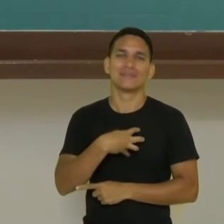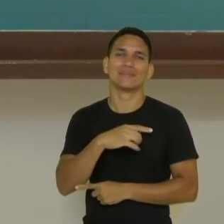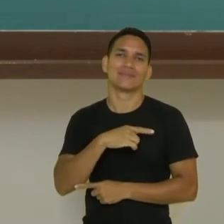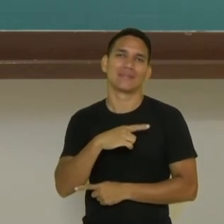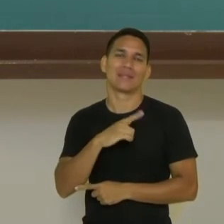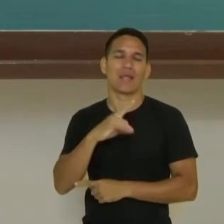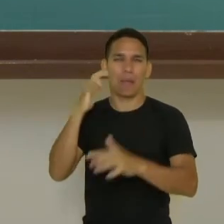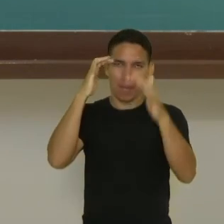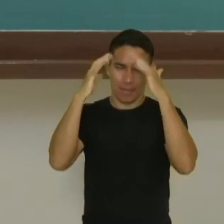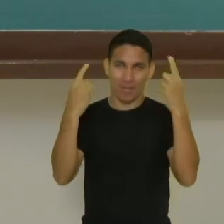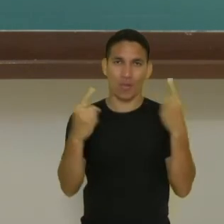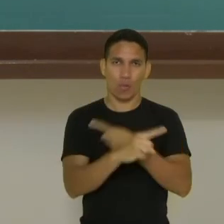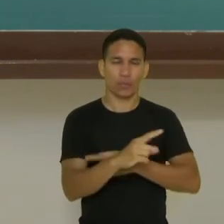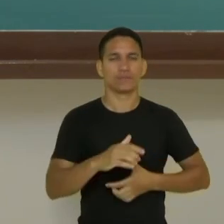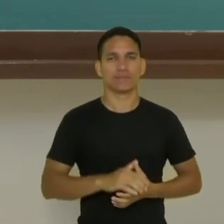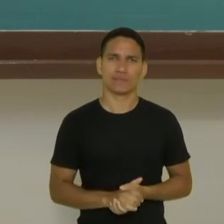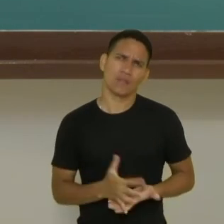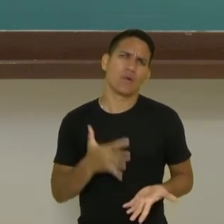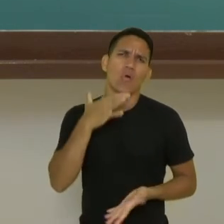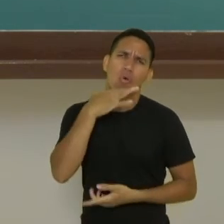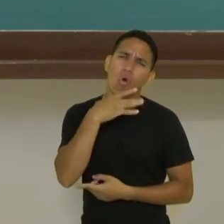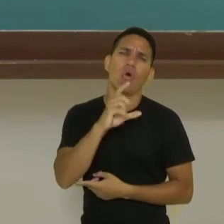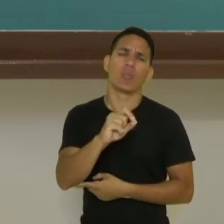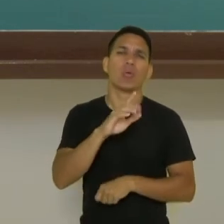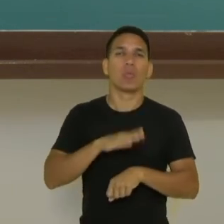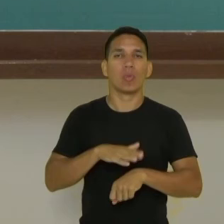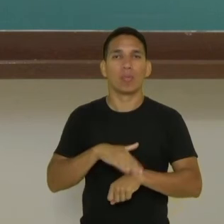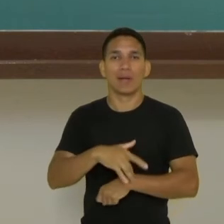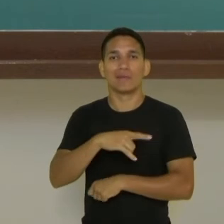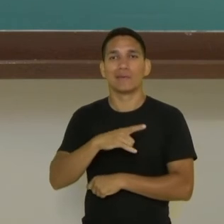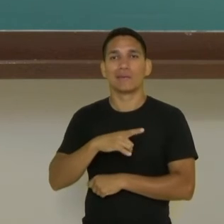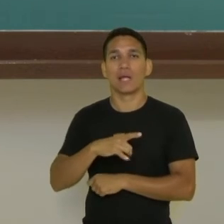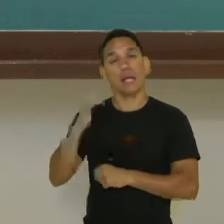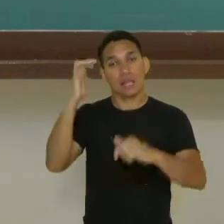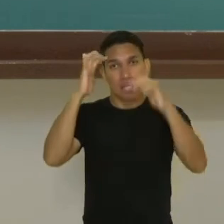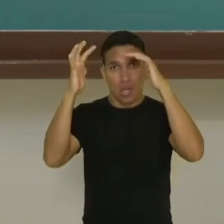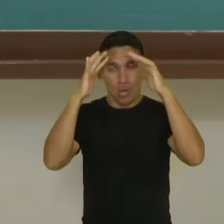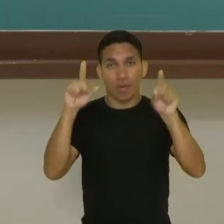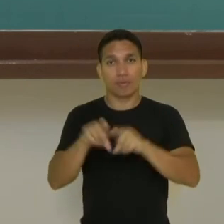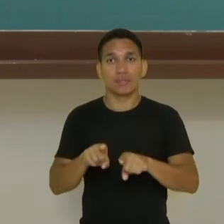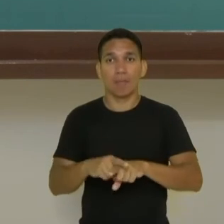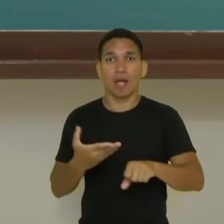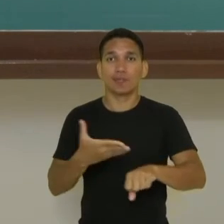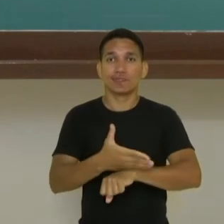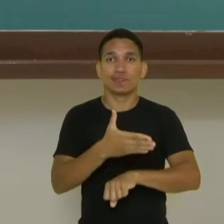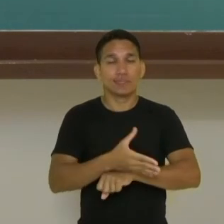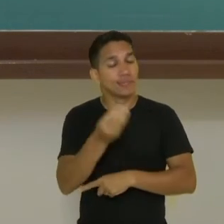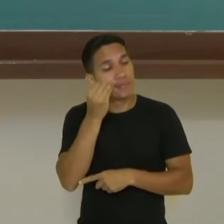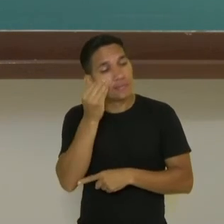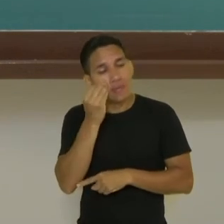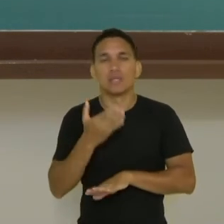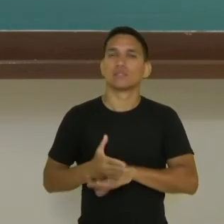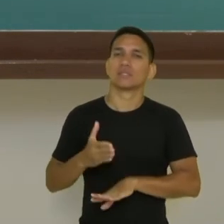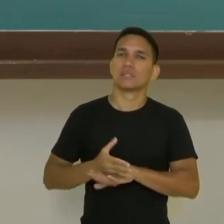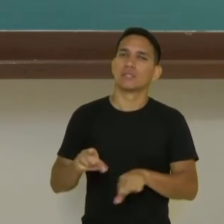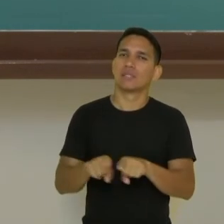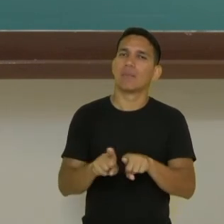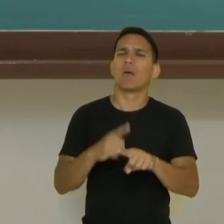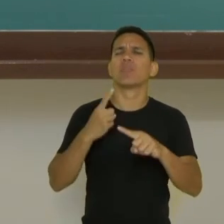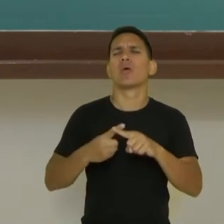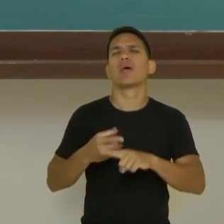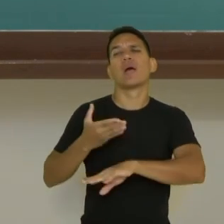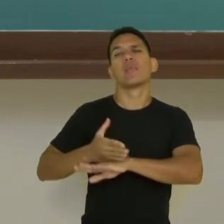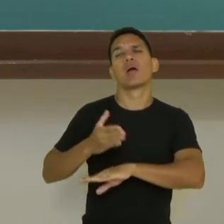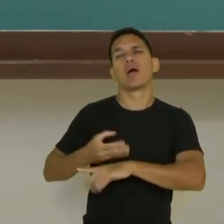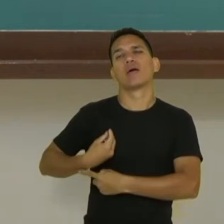pensamentos antagônicos. Né? Claro, a partir da teoria, colocar em prática também. Já que a nossa prática de vida, a gente tem que ter sempre a ideia de